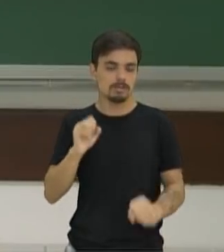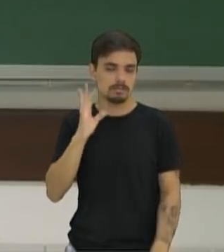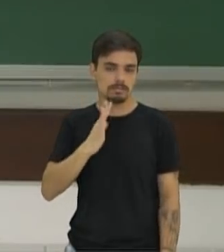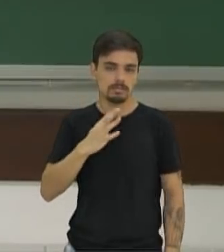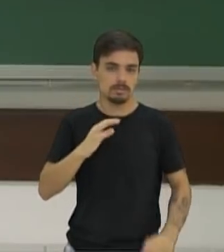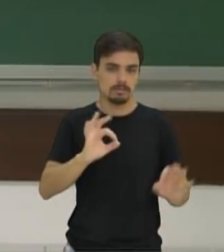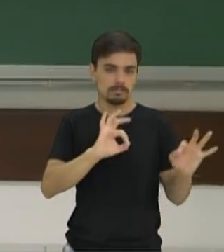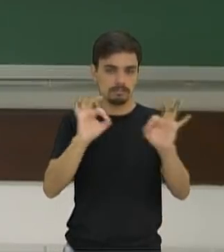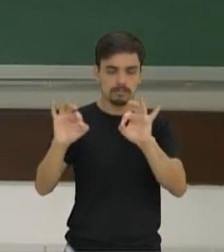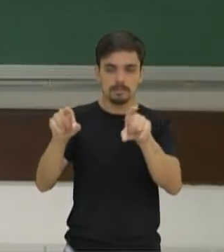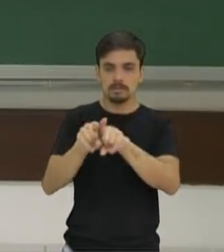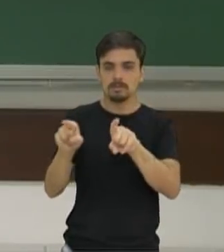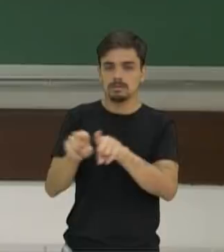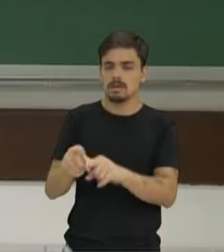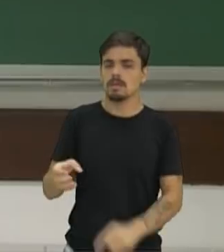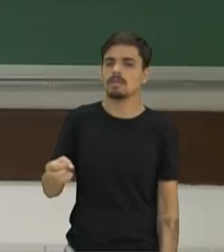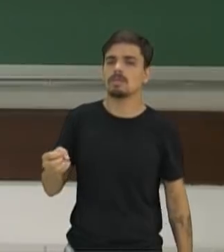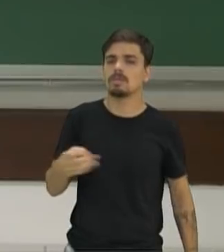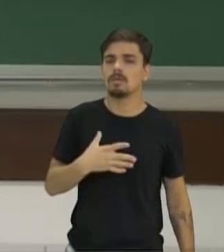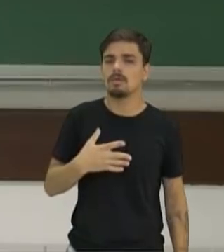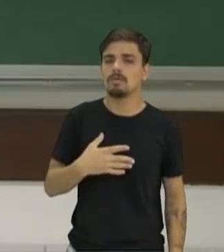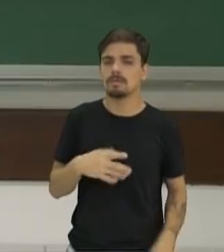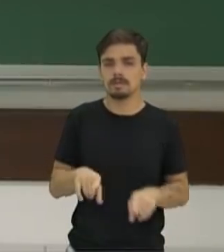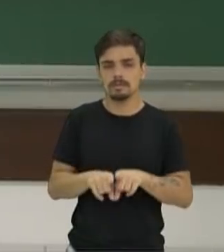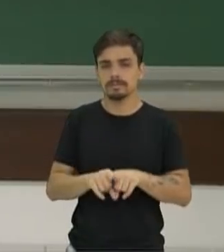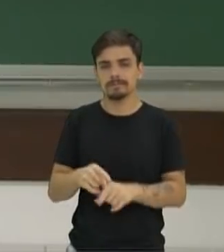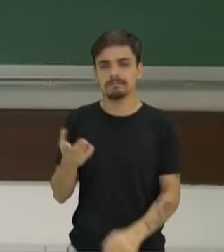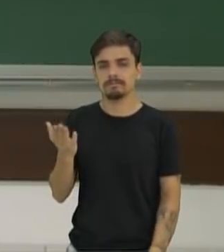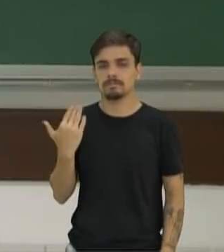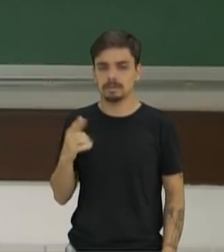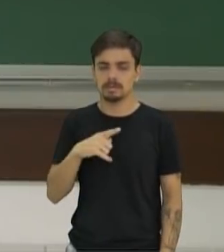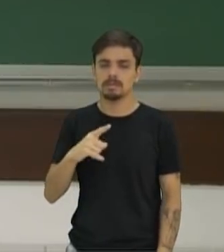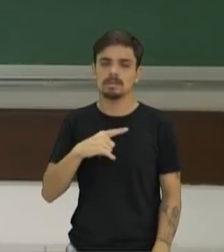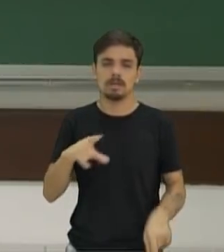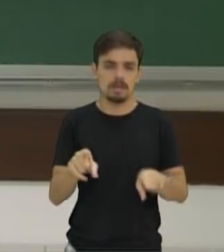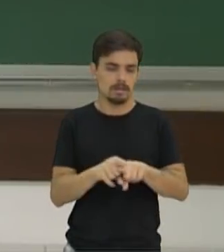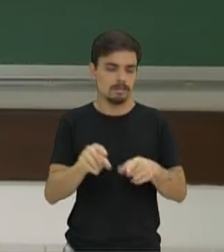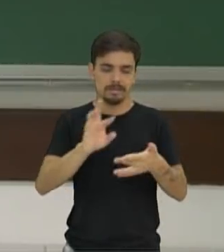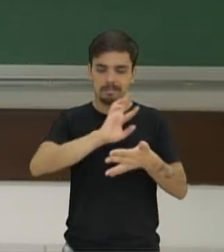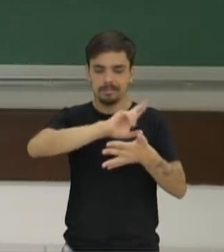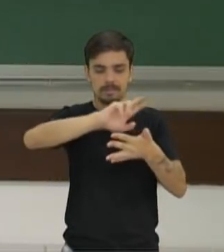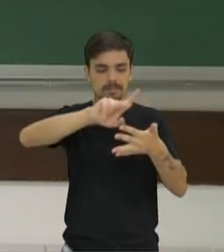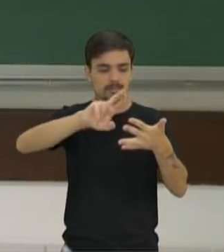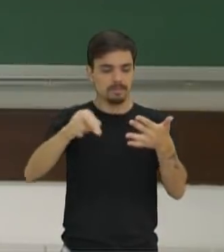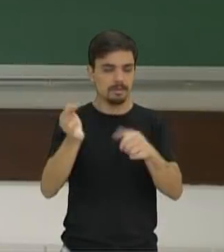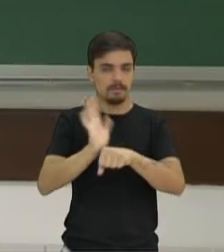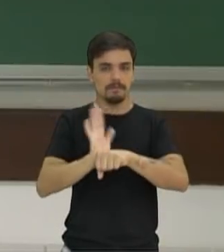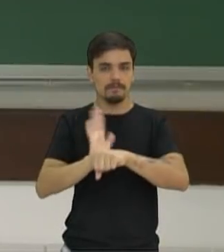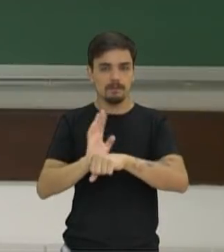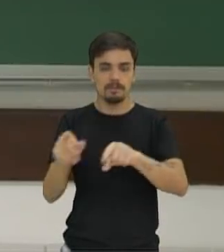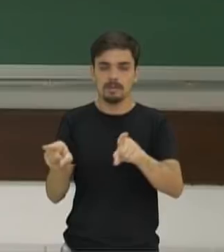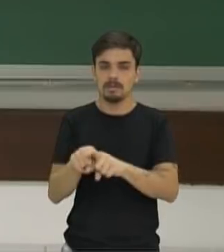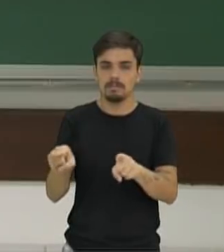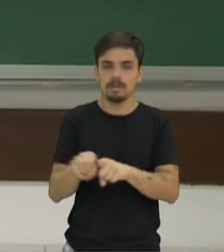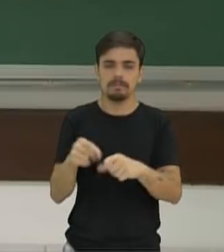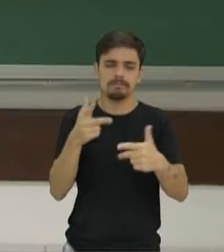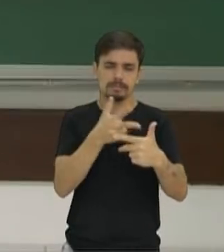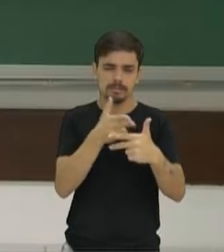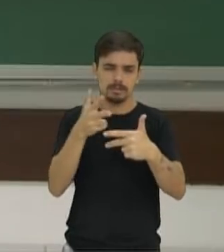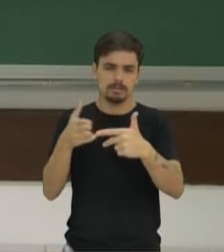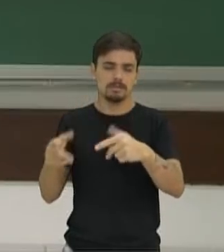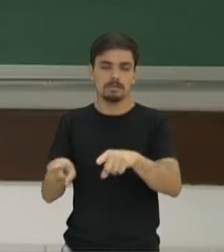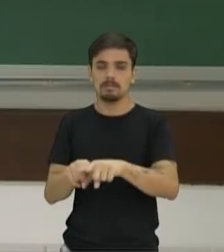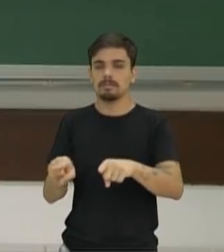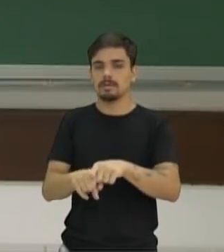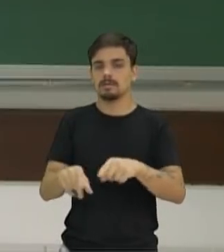interessantes e mais recentes, ok? Claro que nós temos aí tantos outros filmes, tantas outras séries e também livros